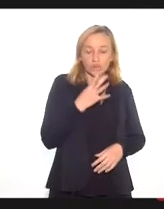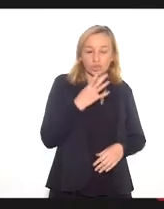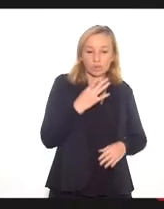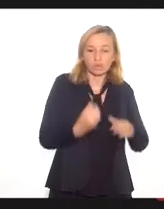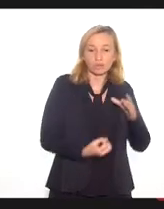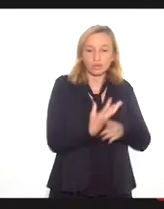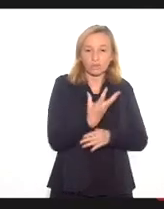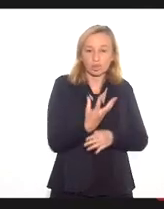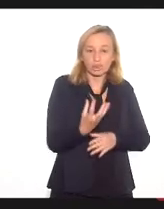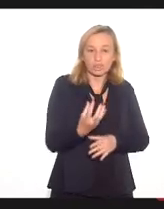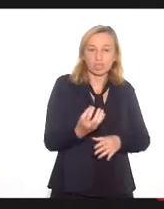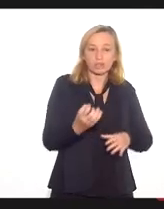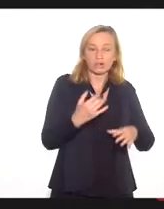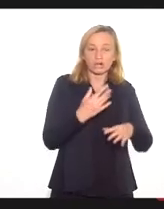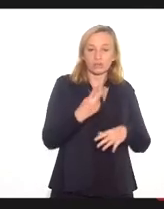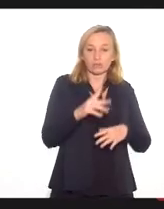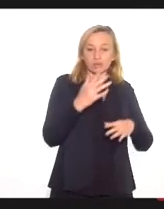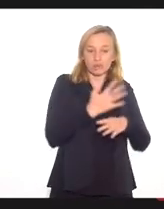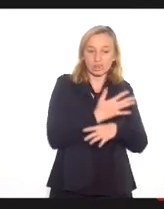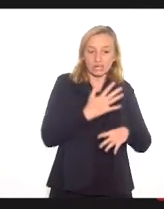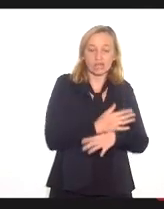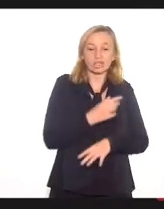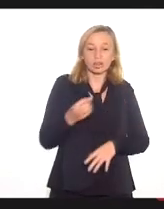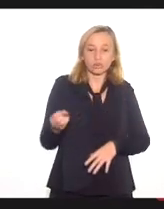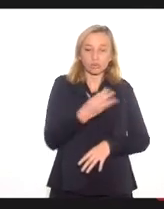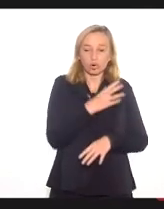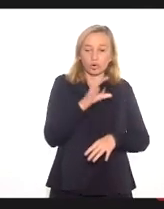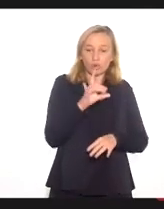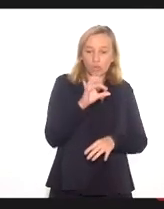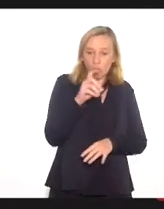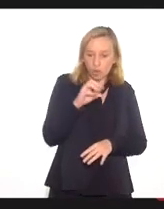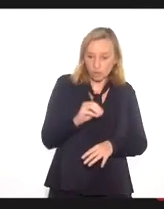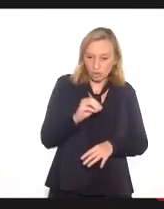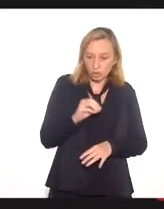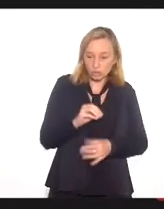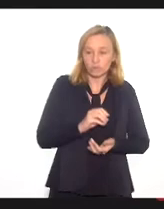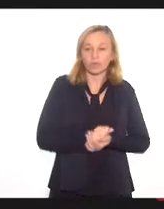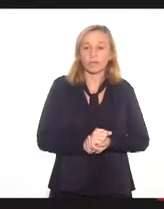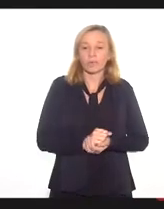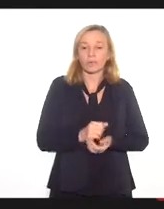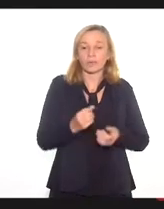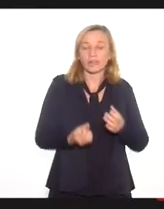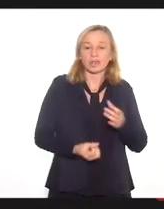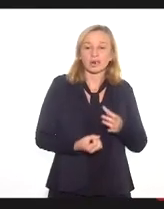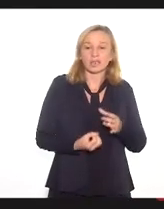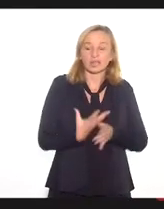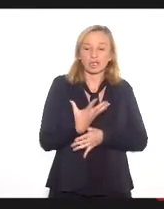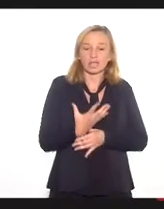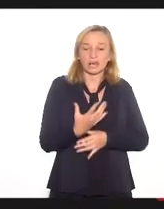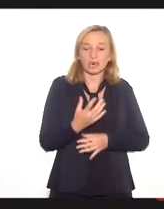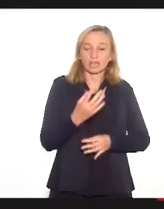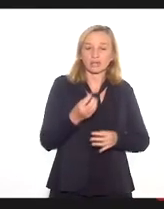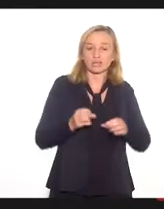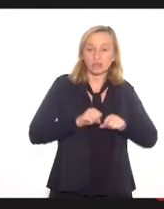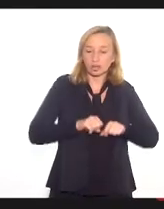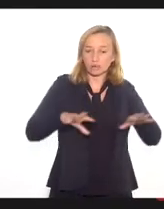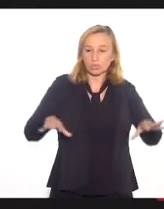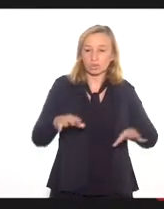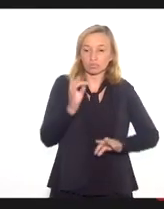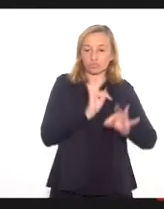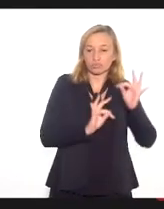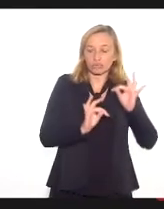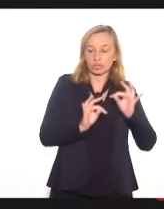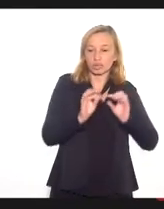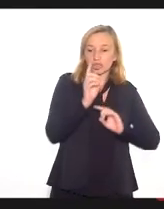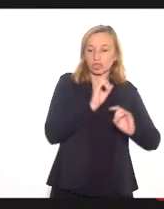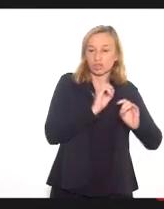no território. Tem que ter um novo modo de governar, tem que ampliar a conectividade e promover a conclusão digital. Tem que ter o